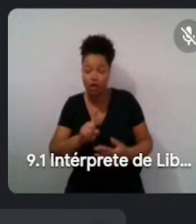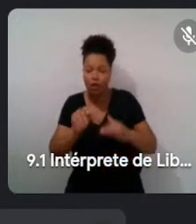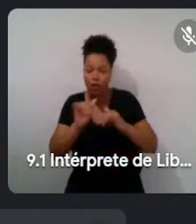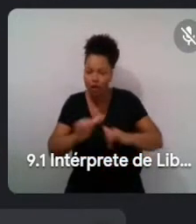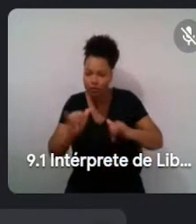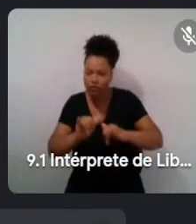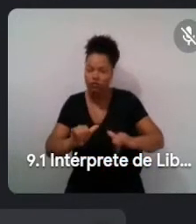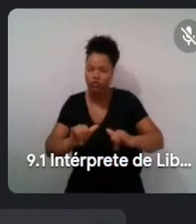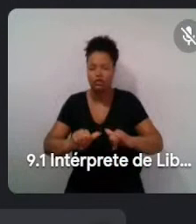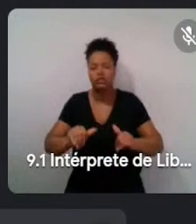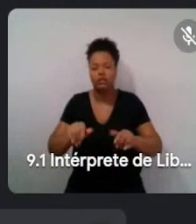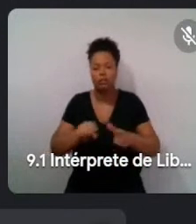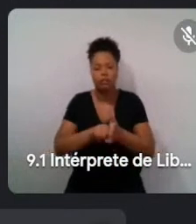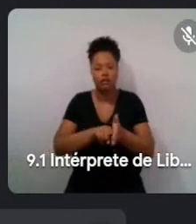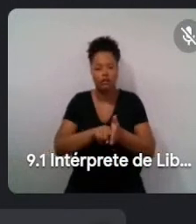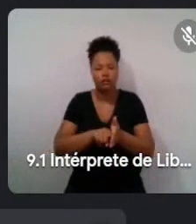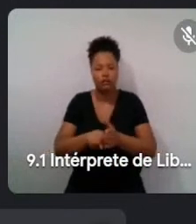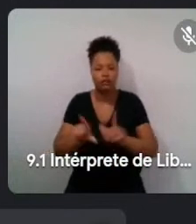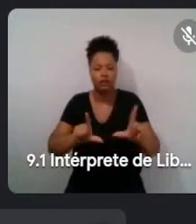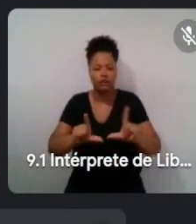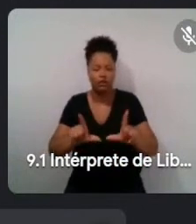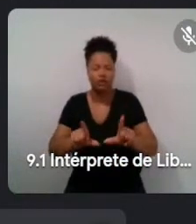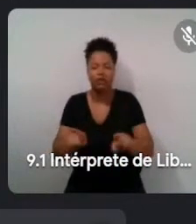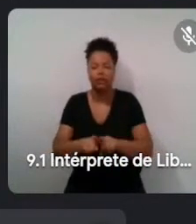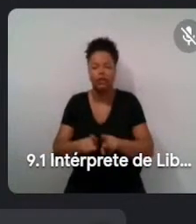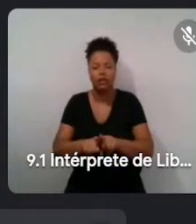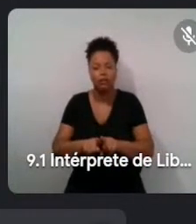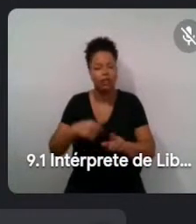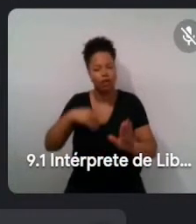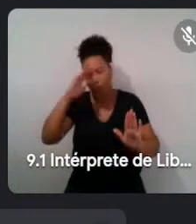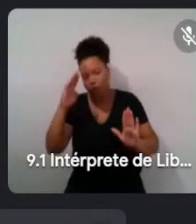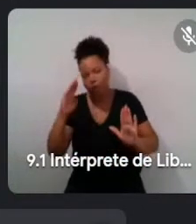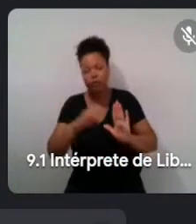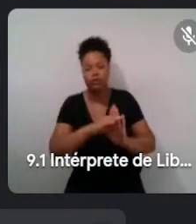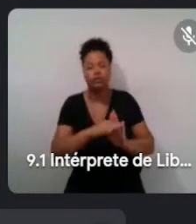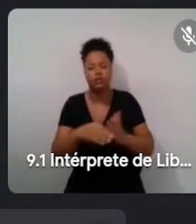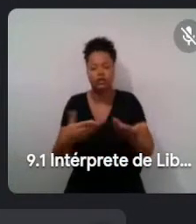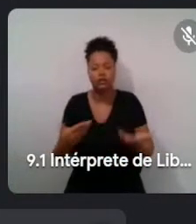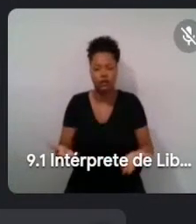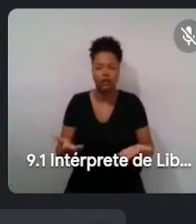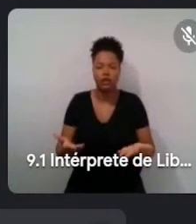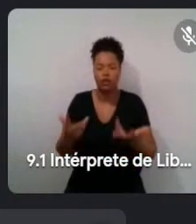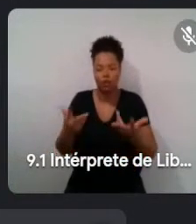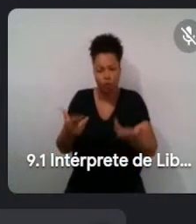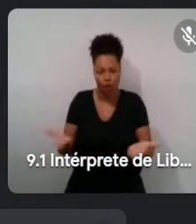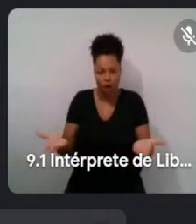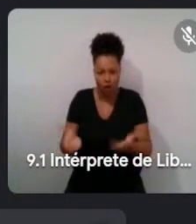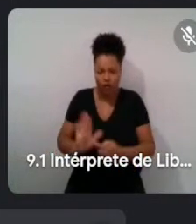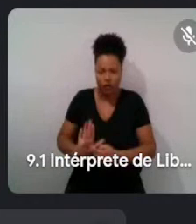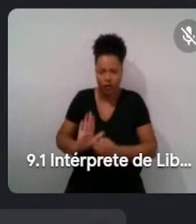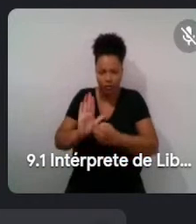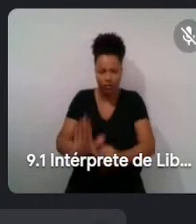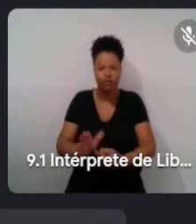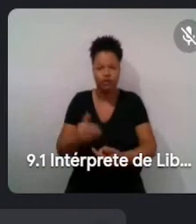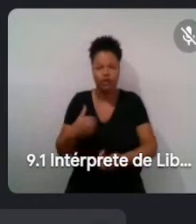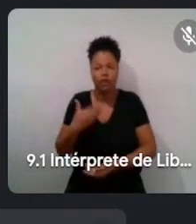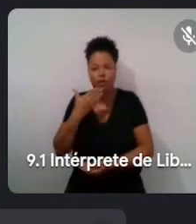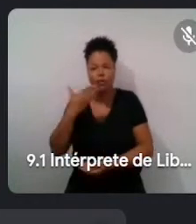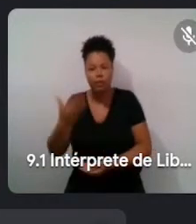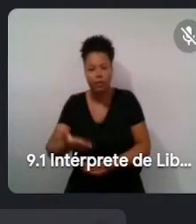comprovado, inclusive, pelos meios de comunicação que vieram aos autos. Então, dessa forma, reitero os pedidos que já estão acostados nas